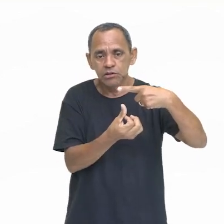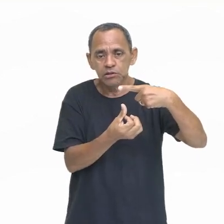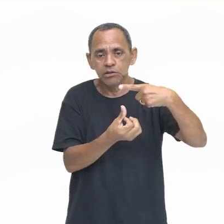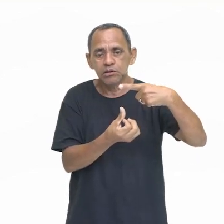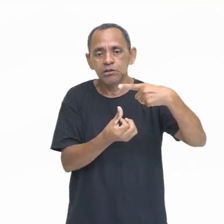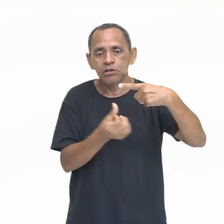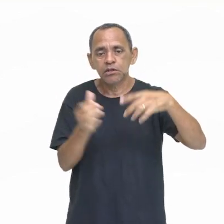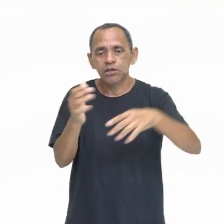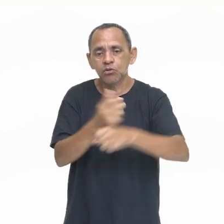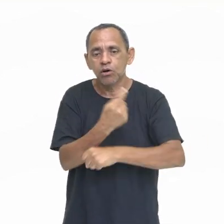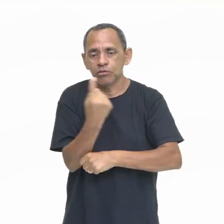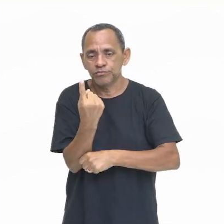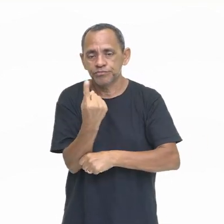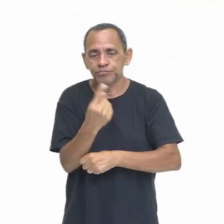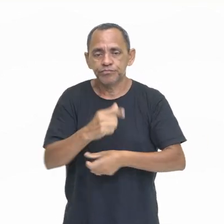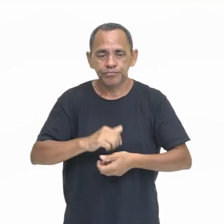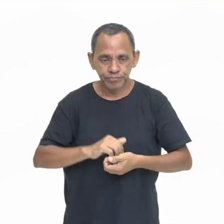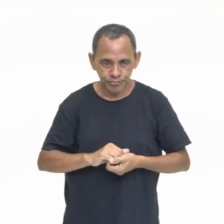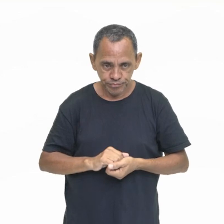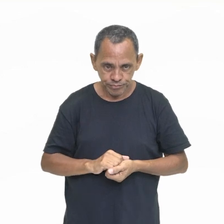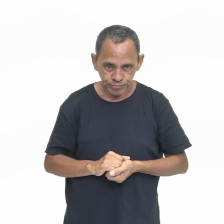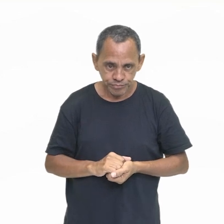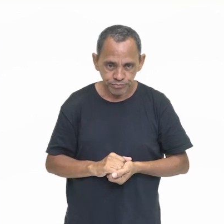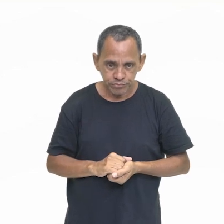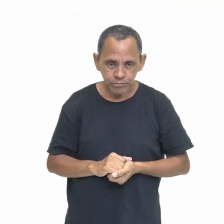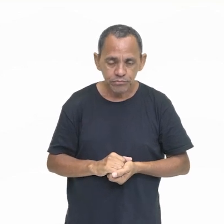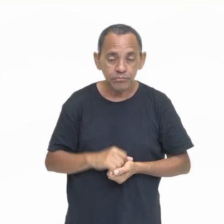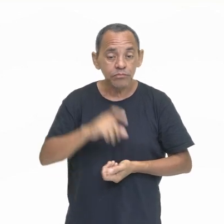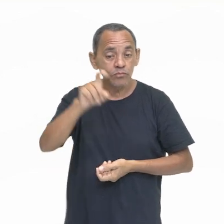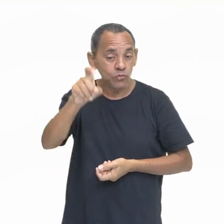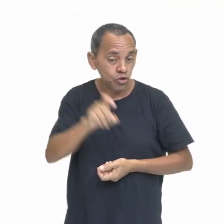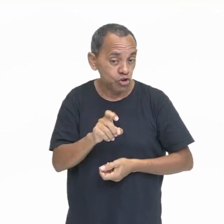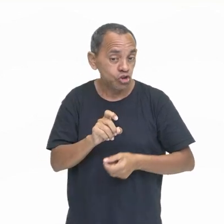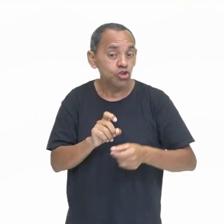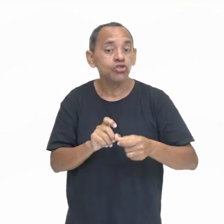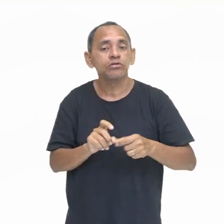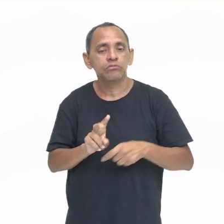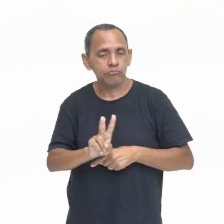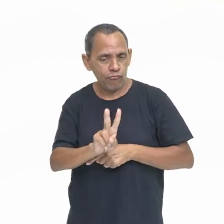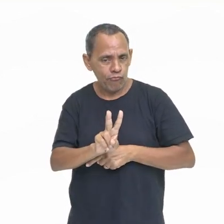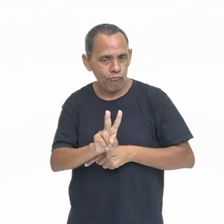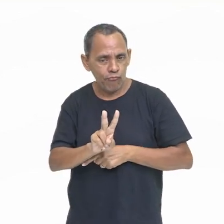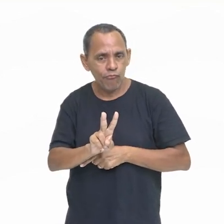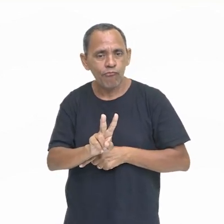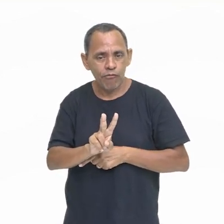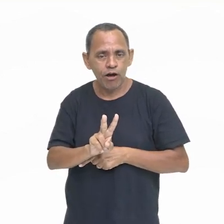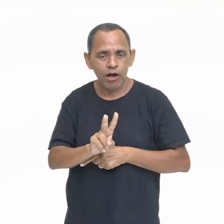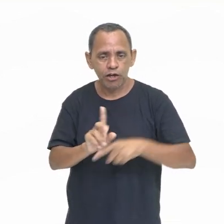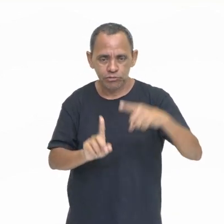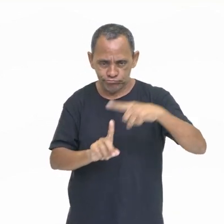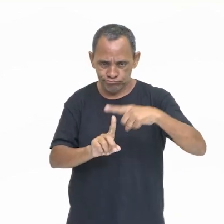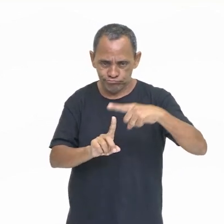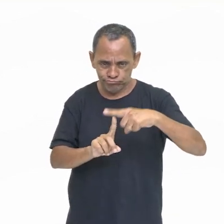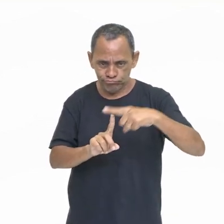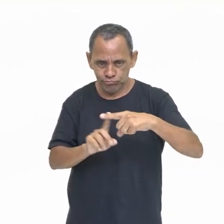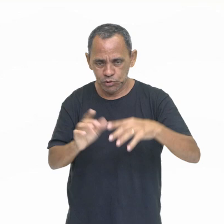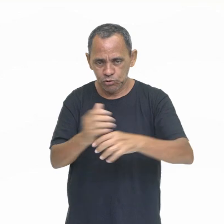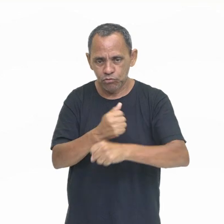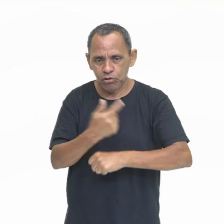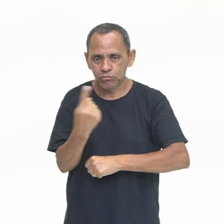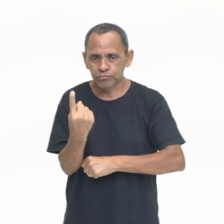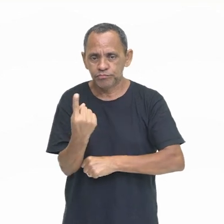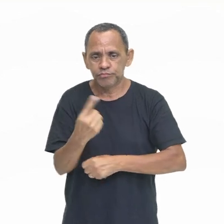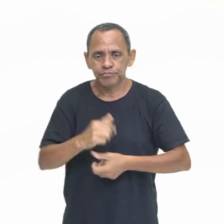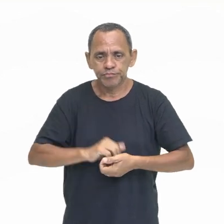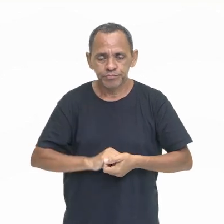sobre 6. E dividindo 6 por 6, nós temos então aí que o x do vértice é igual a 1,